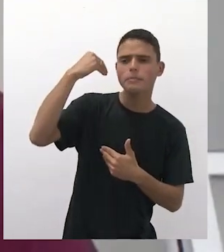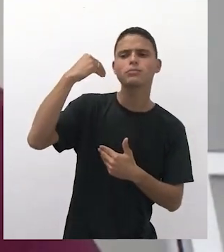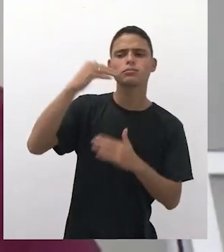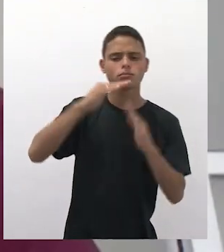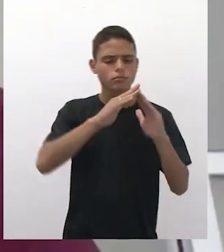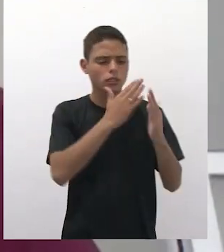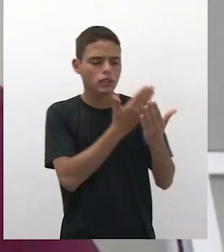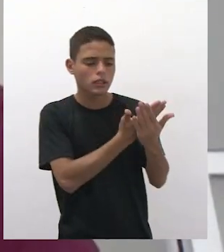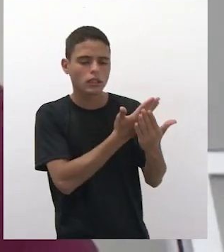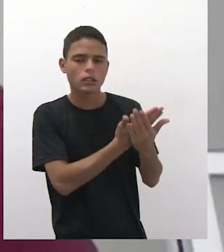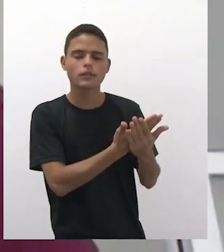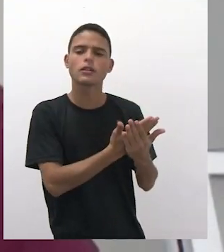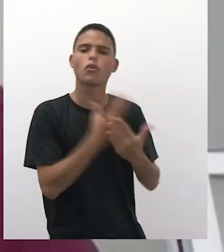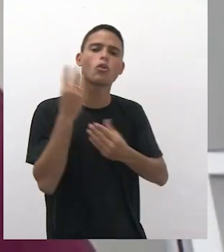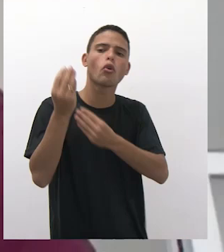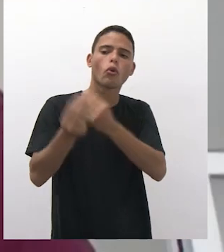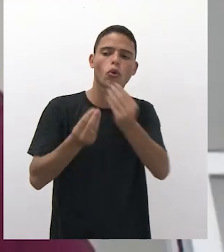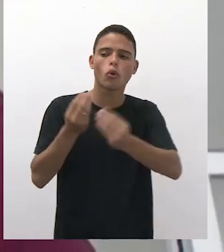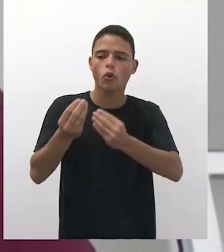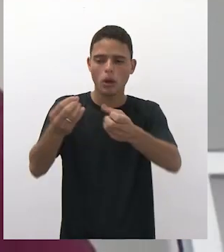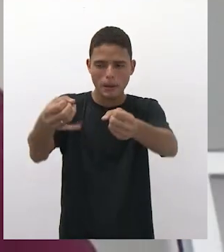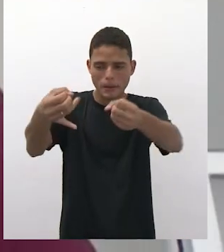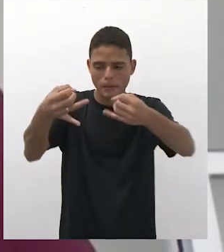prática docente?